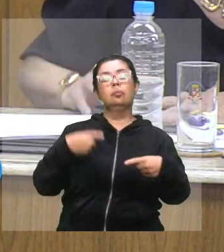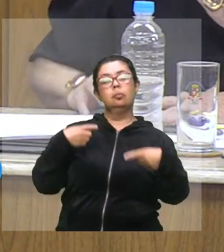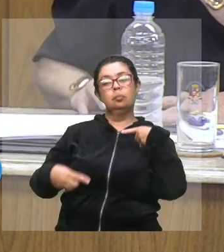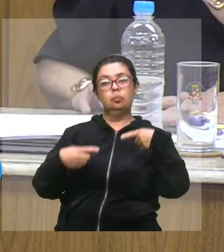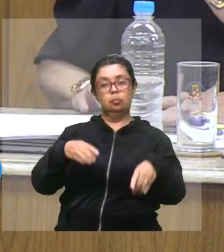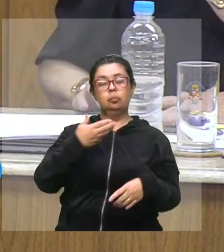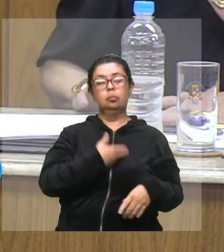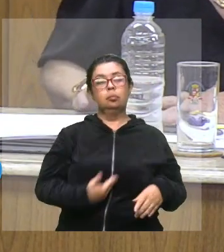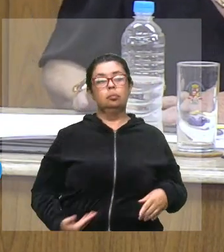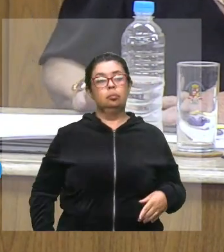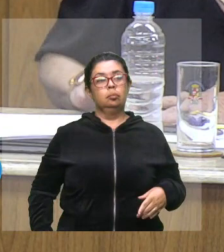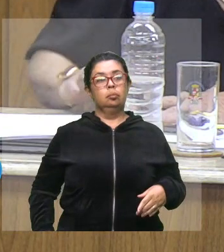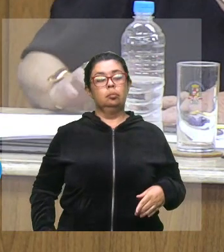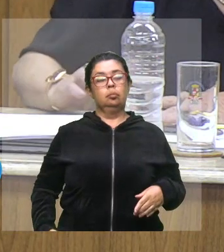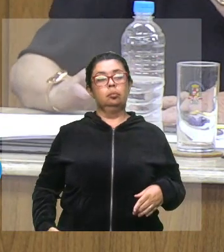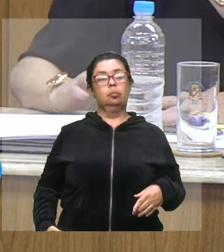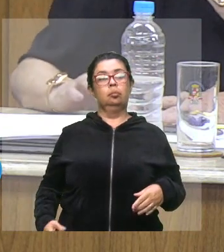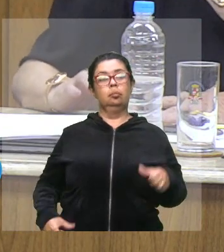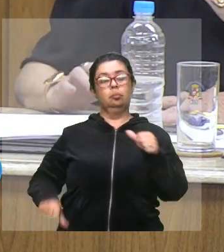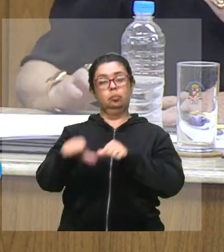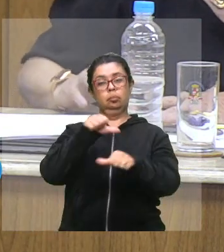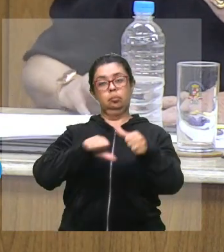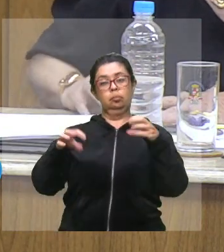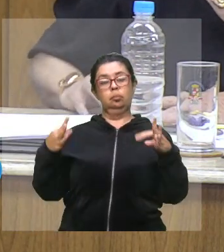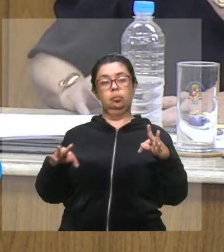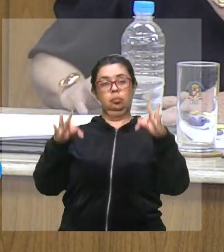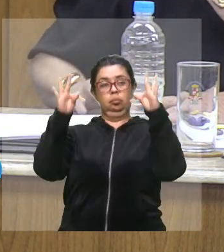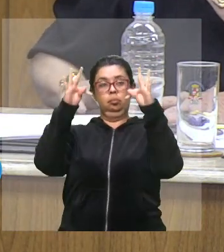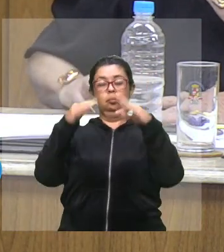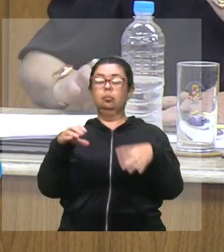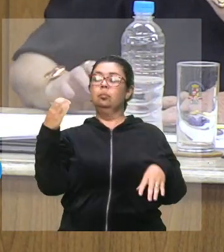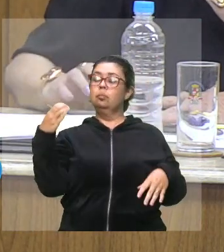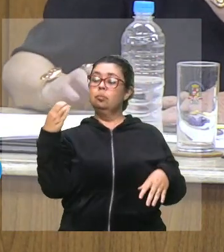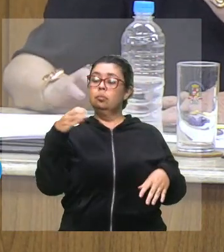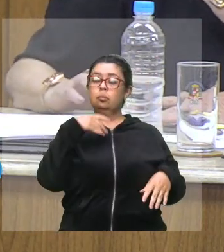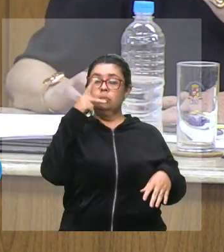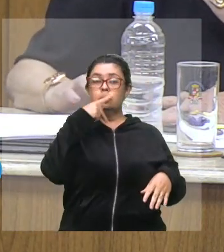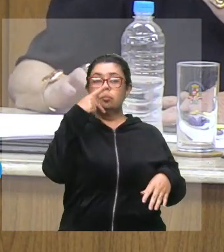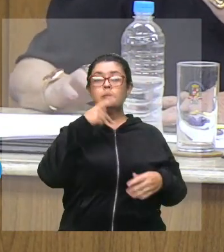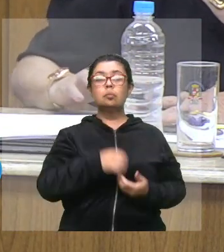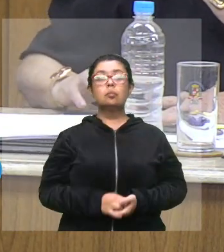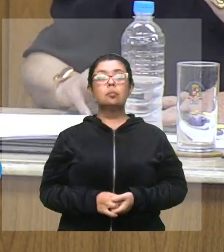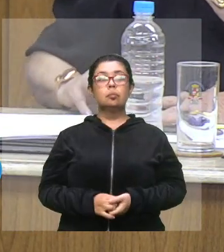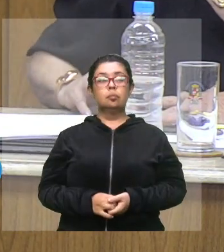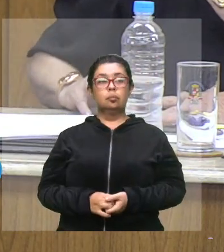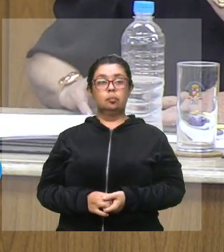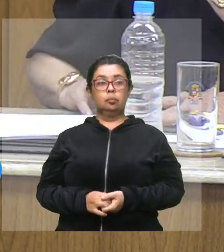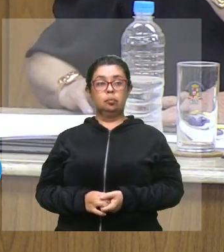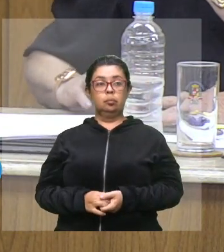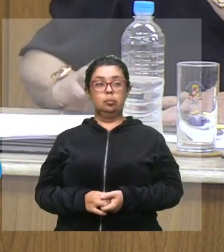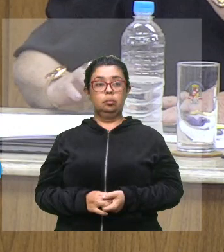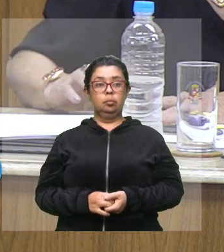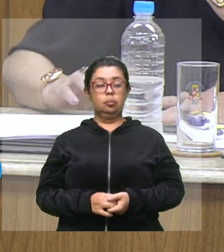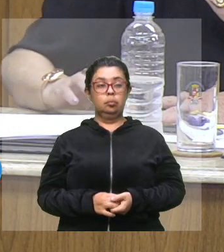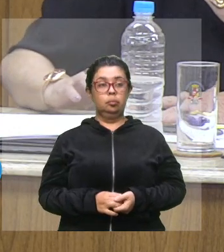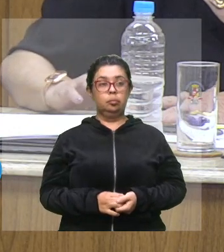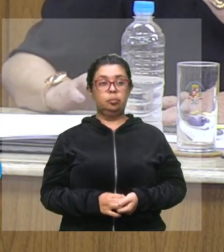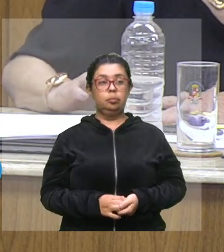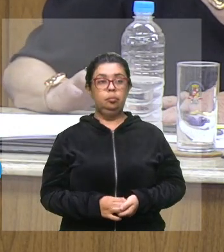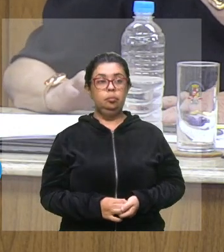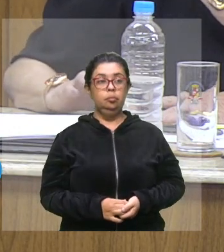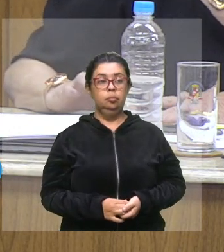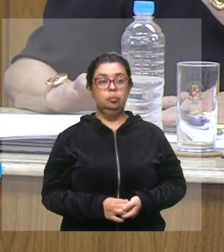de inovação e tecnologia. Então, são essas aqui as minhas considerações, senhor presidente. Eu gostaria de falar neste tempo